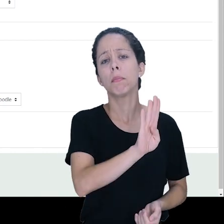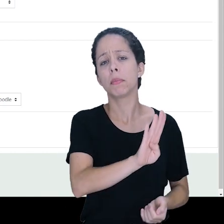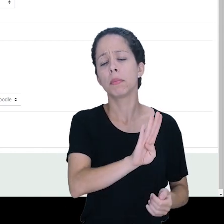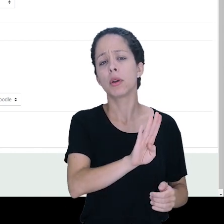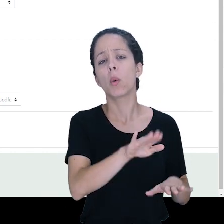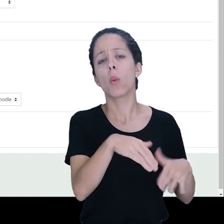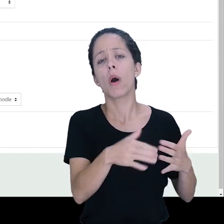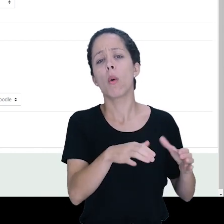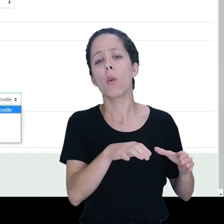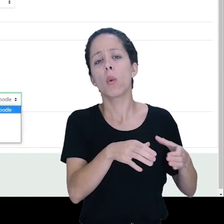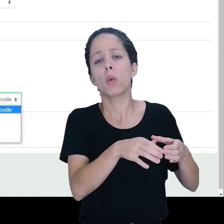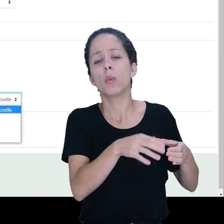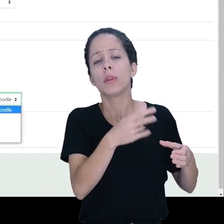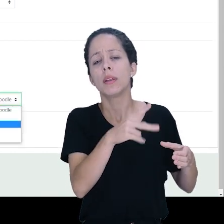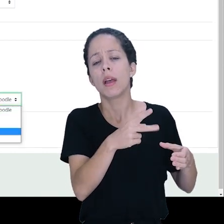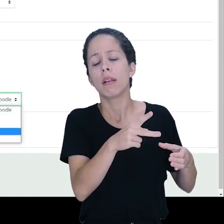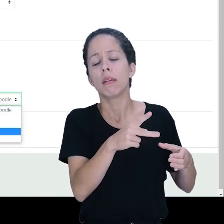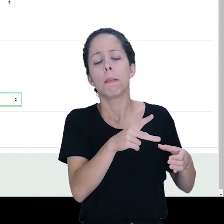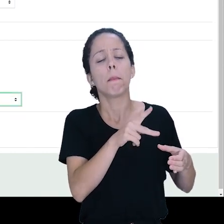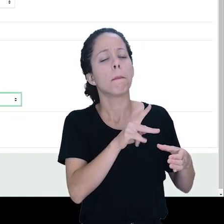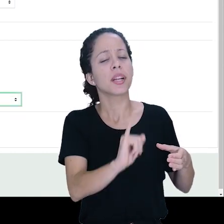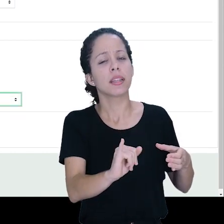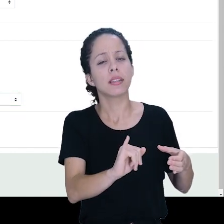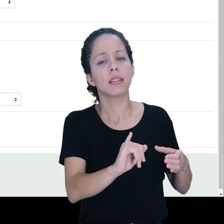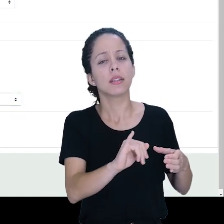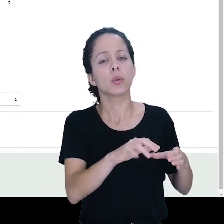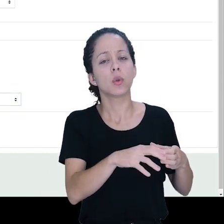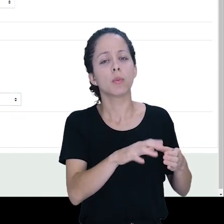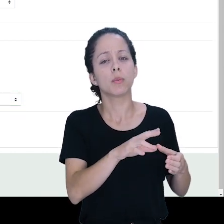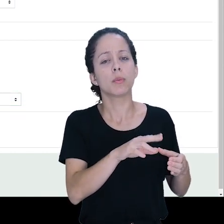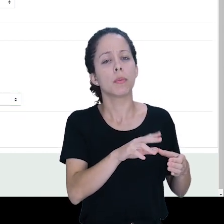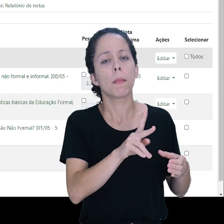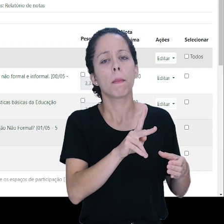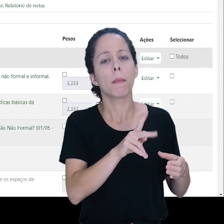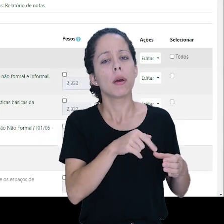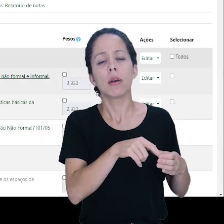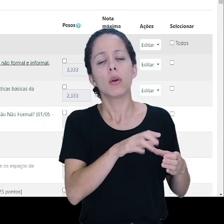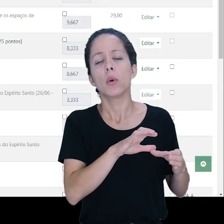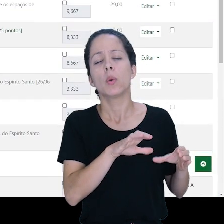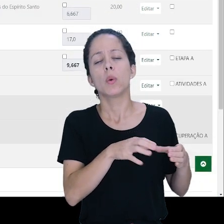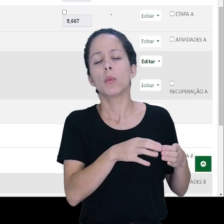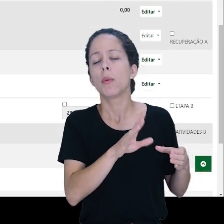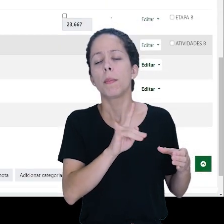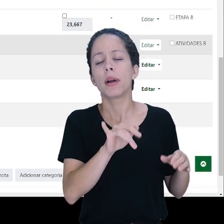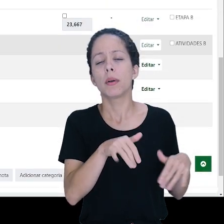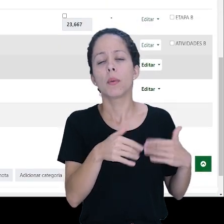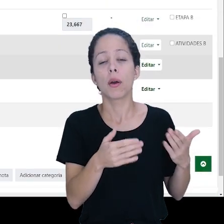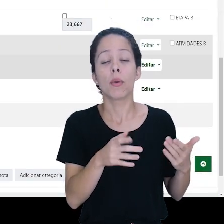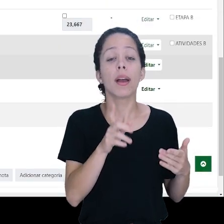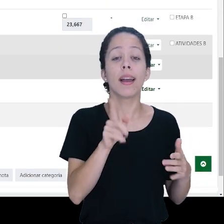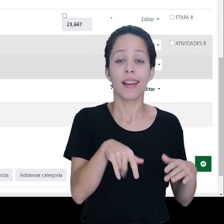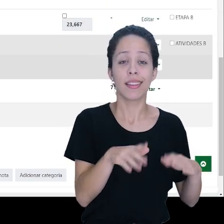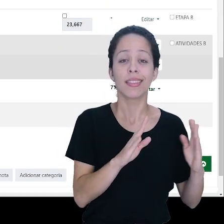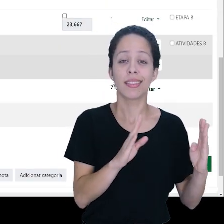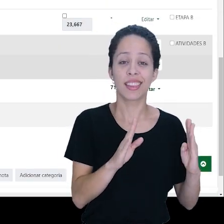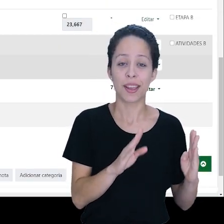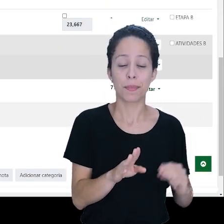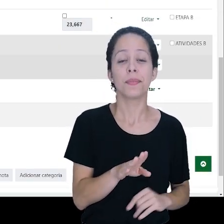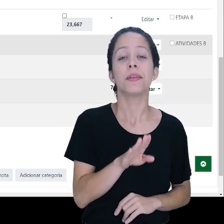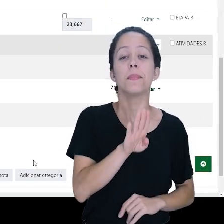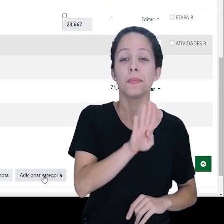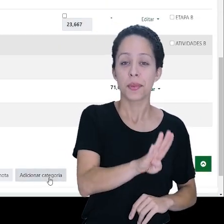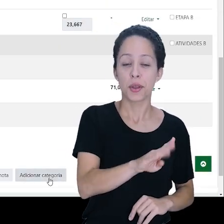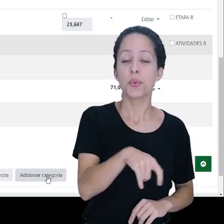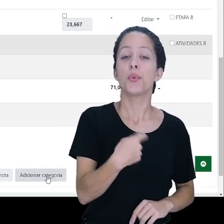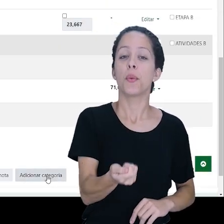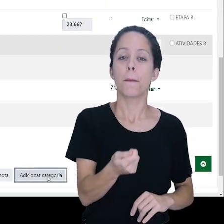qual é a categoria pai da atividades b a etapa B Então vamos colocar aqui você pode usar qualquer nome tá que você